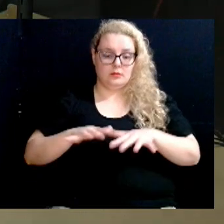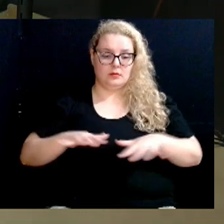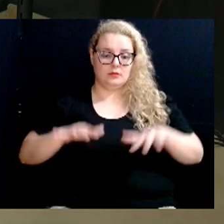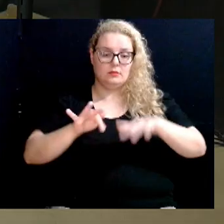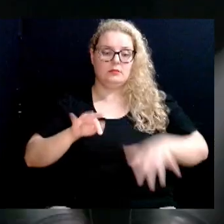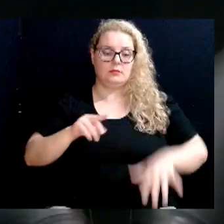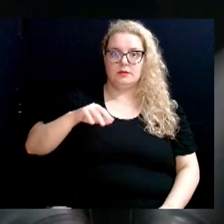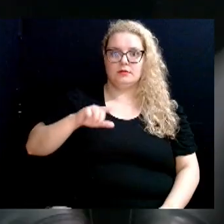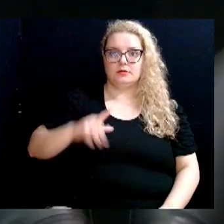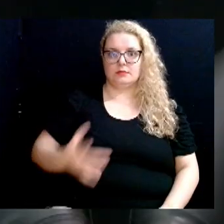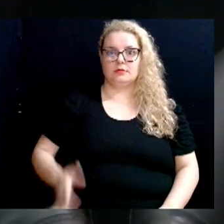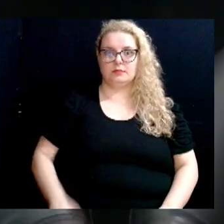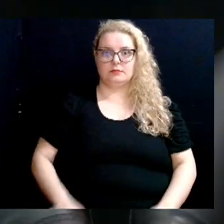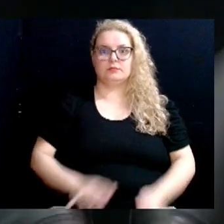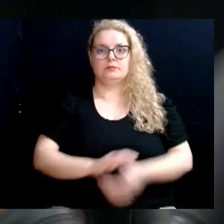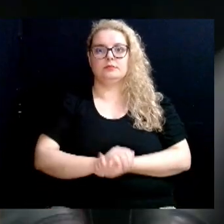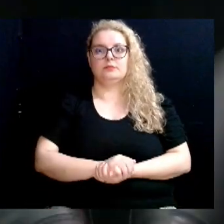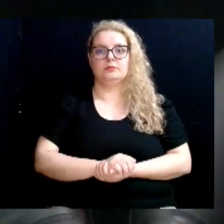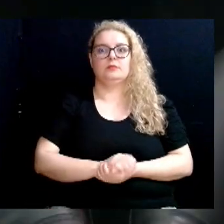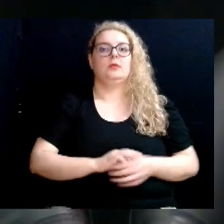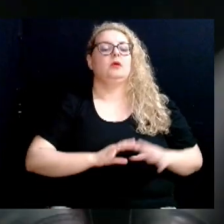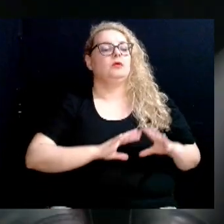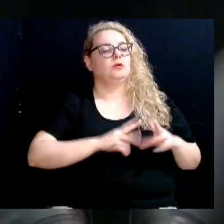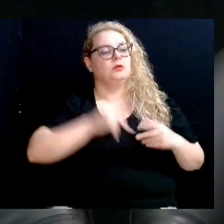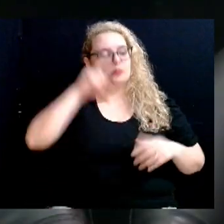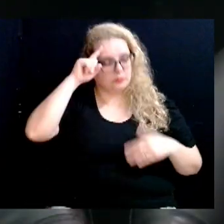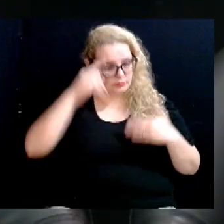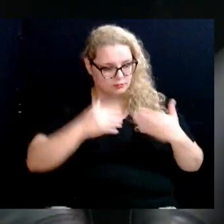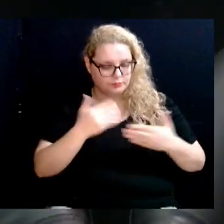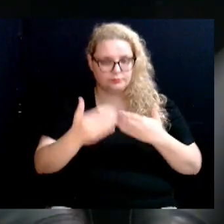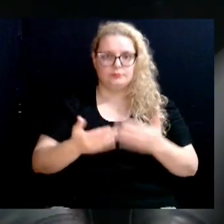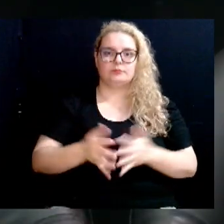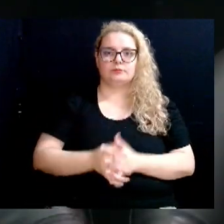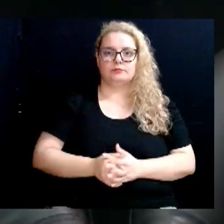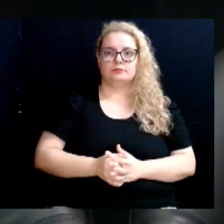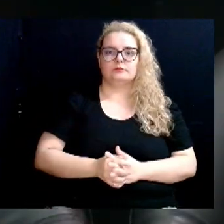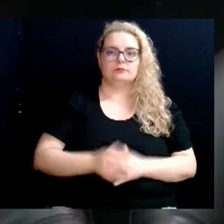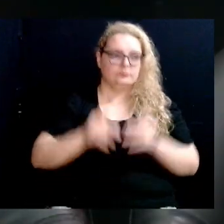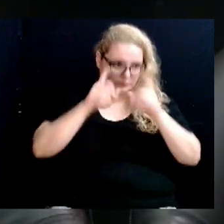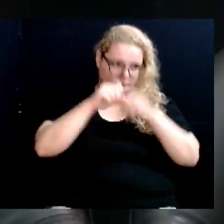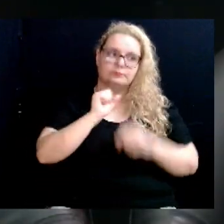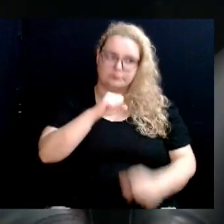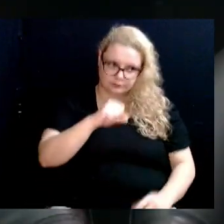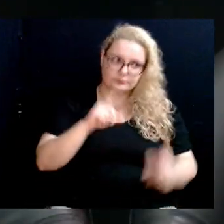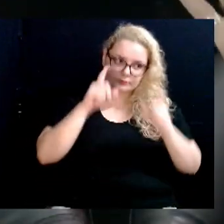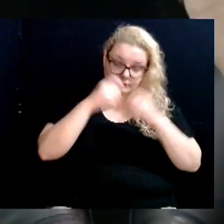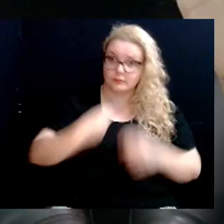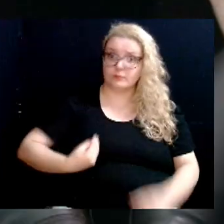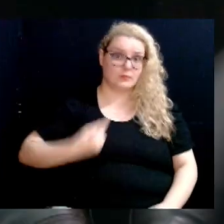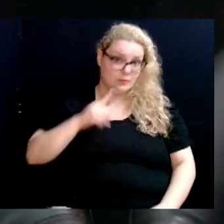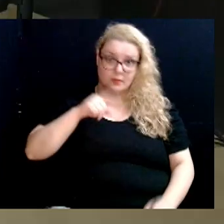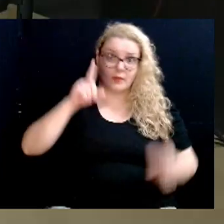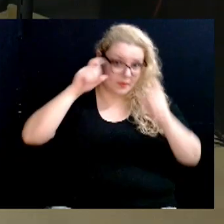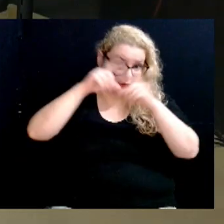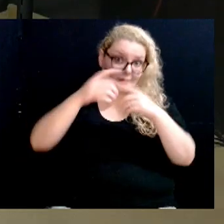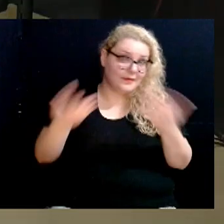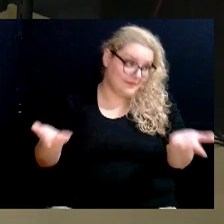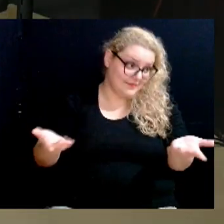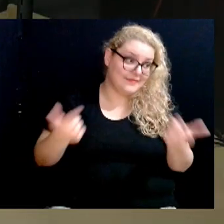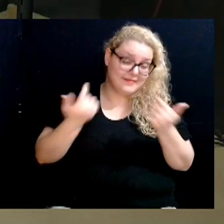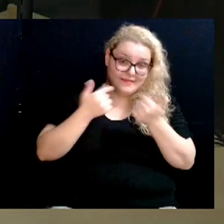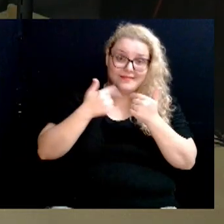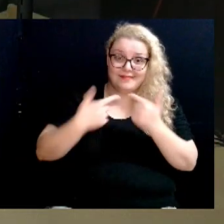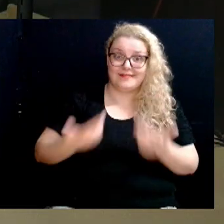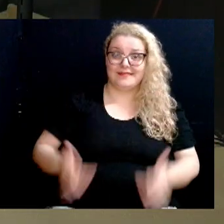nutrir durante todo o dia, durante todos os dias. É difícil? A vida é difícil. Eu acho que uma coisa